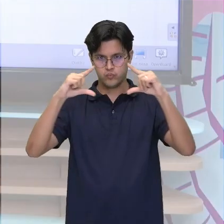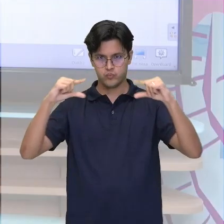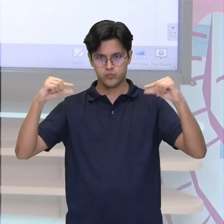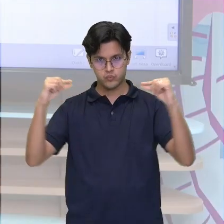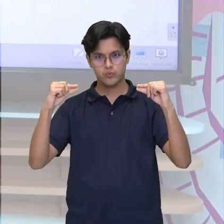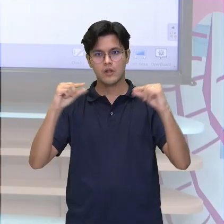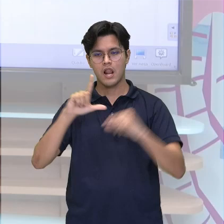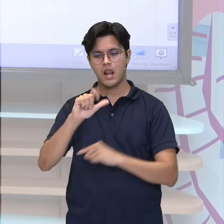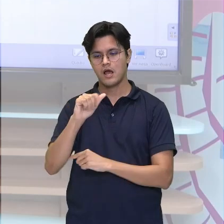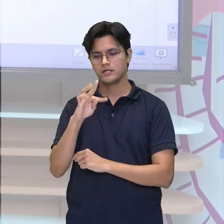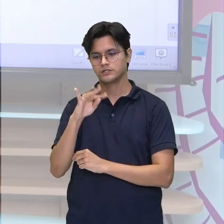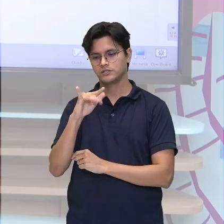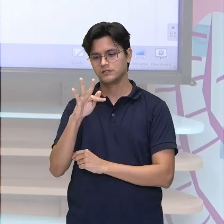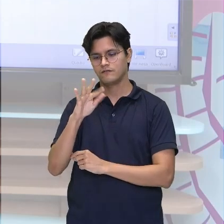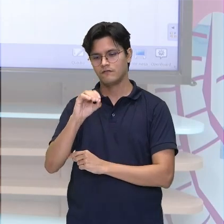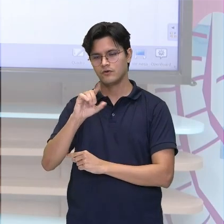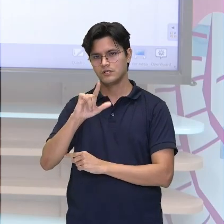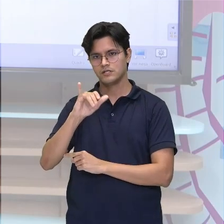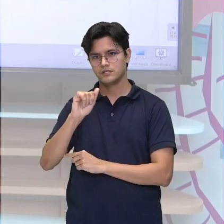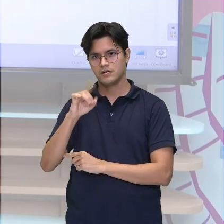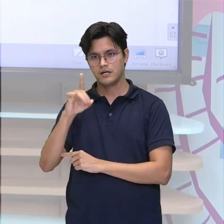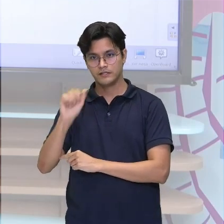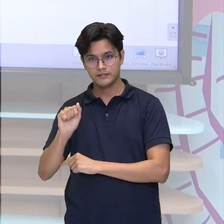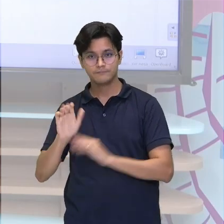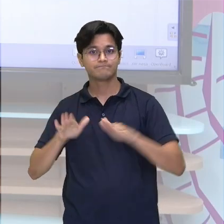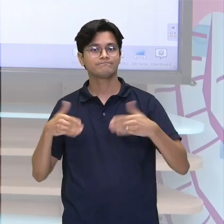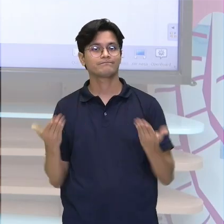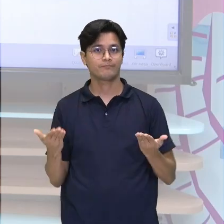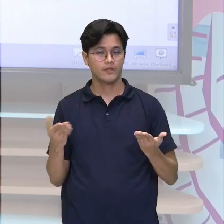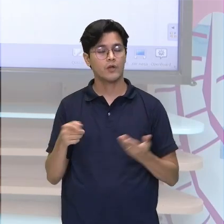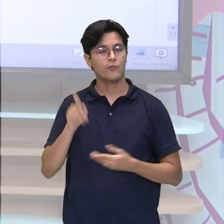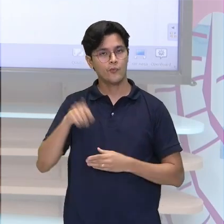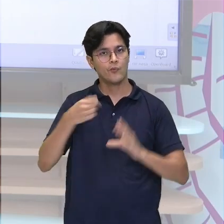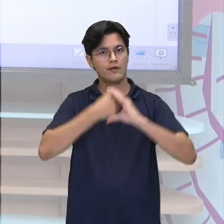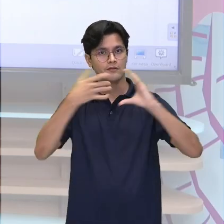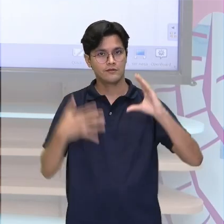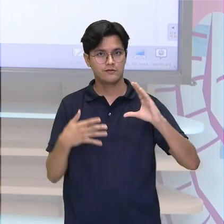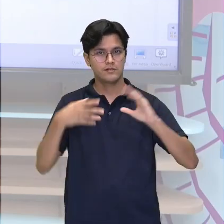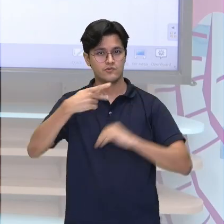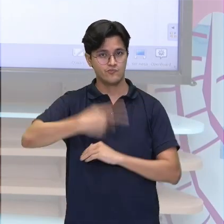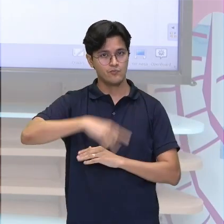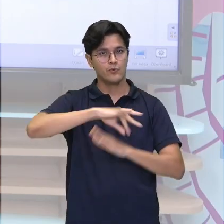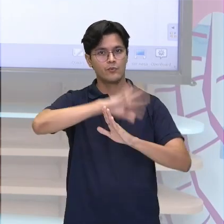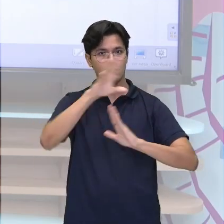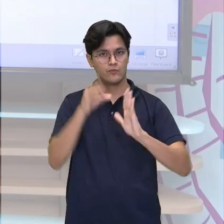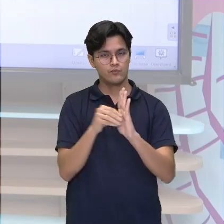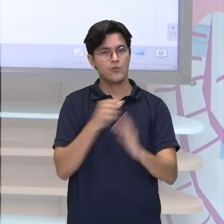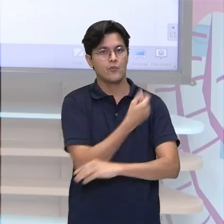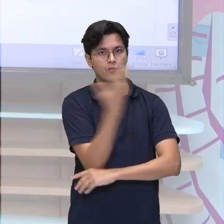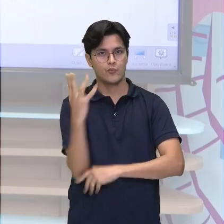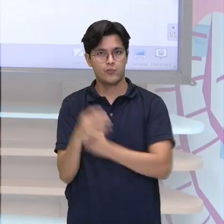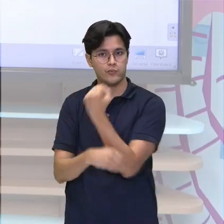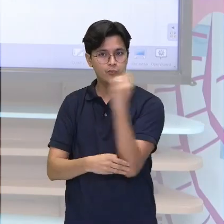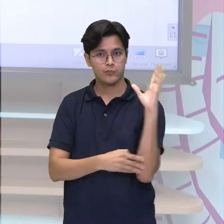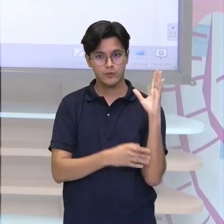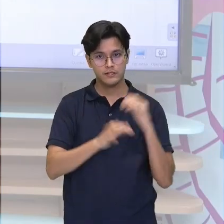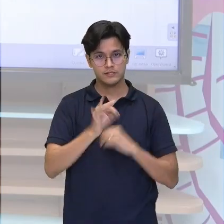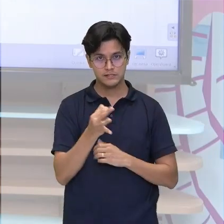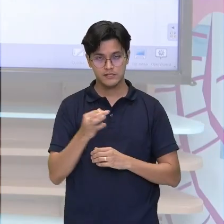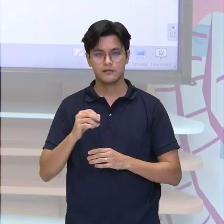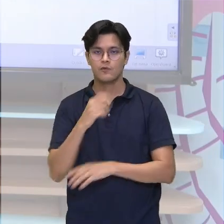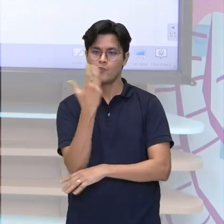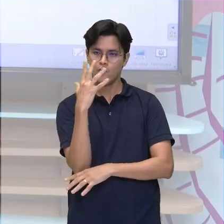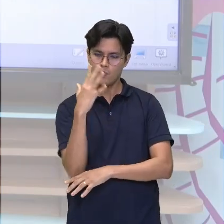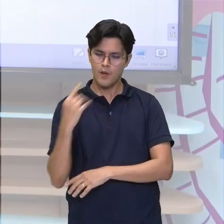na nossa região. Então, essas são as características dessa floresta, dessa vegetação, né? As árvores altas,